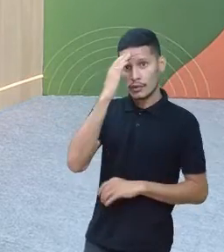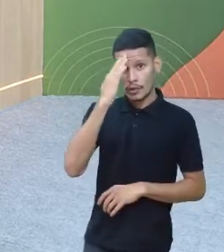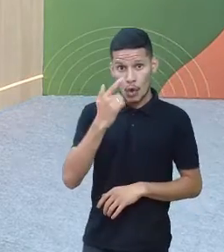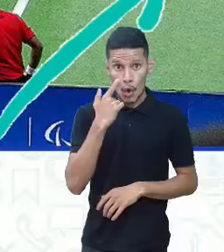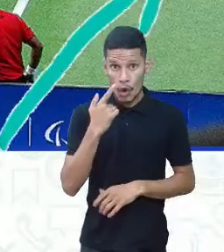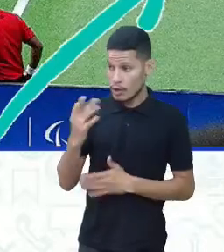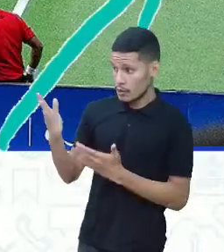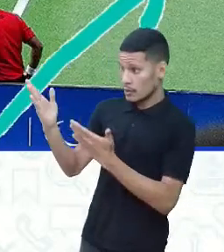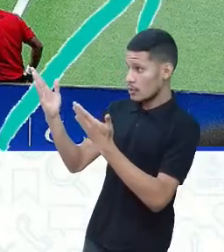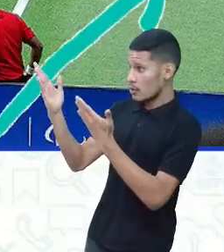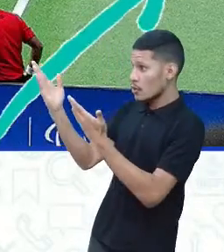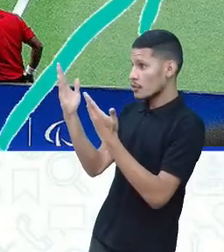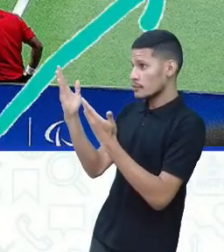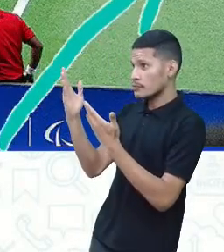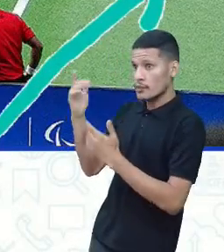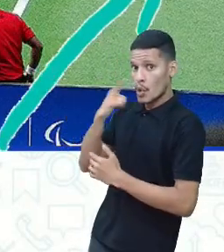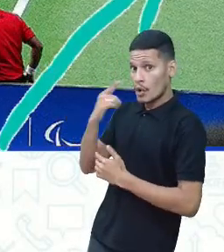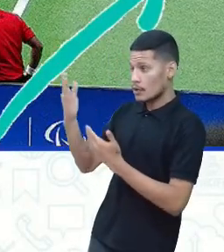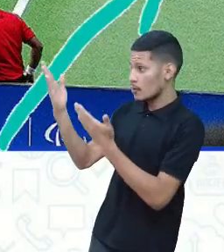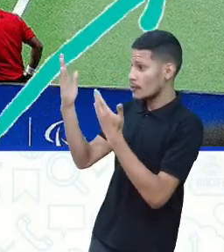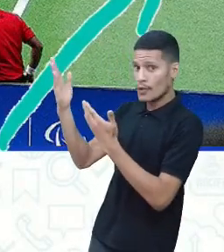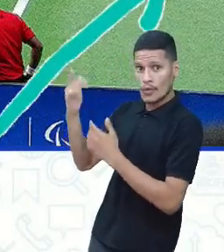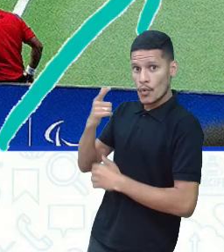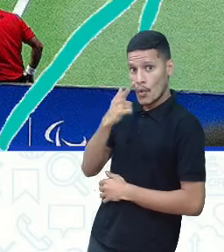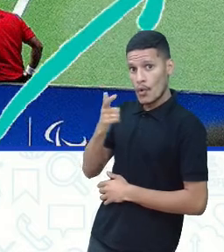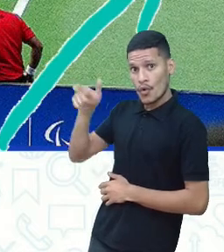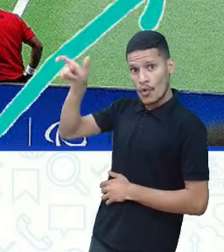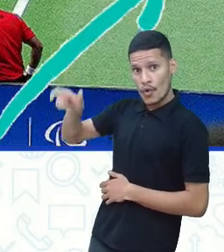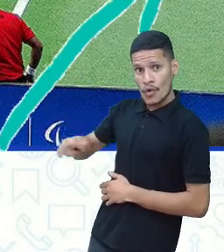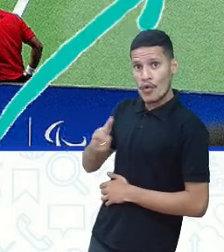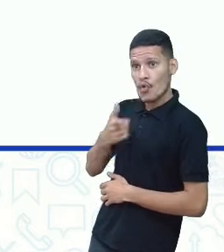ó. Esse aqui, ó, onde ele tá.